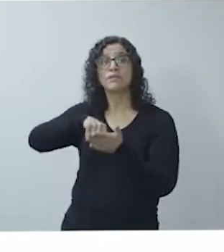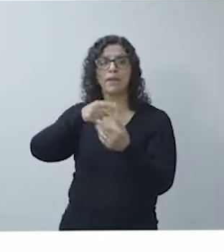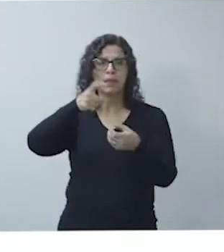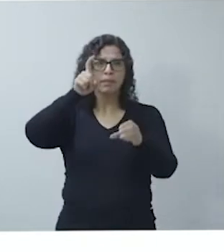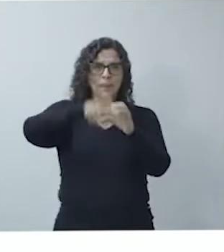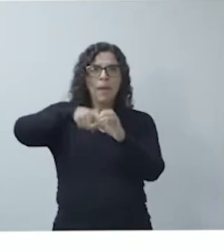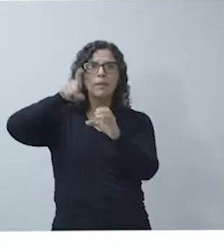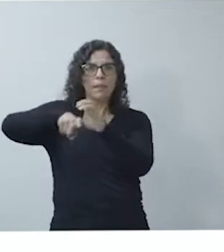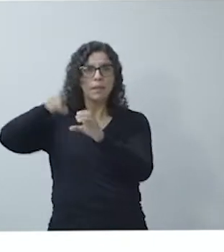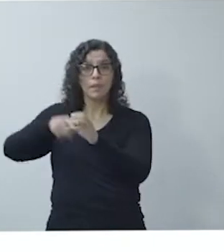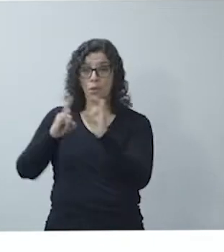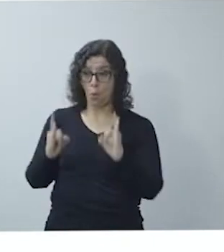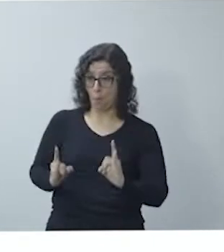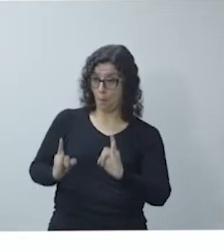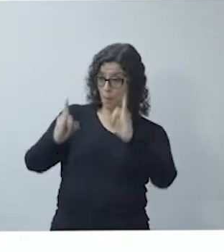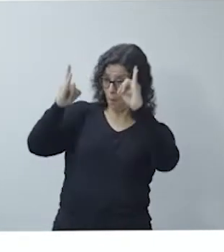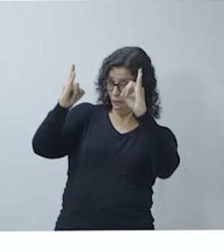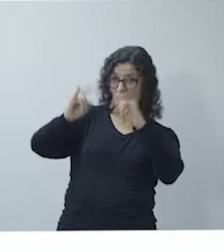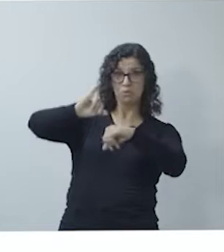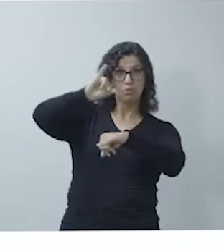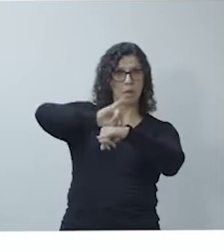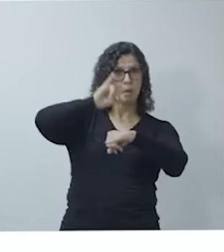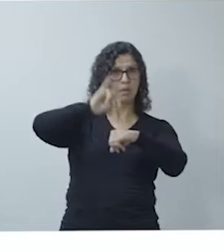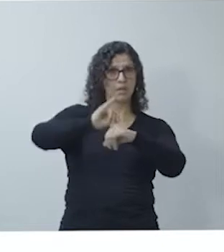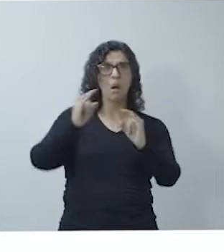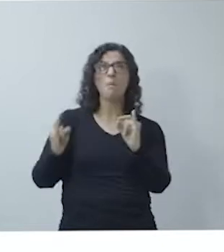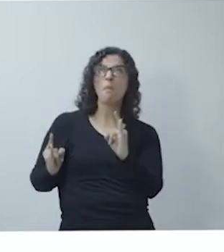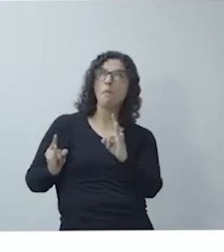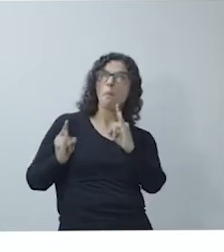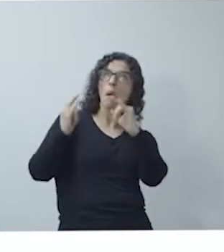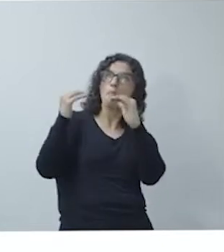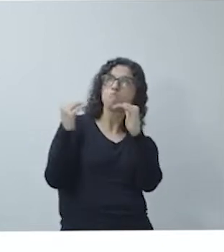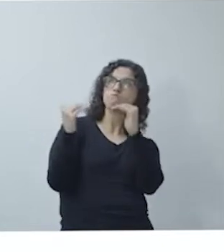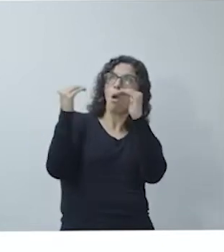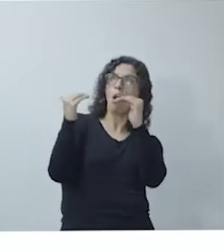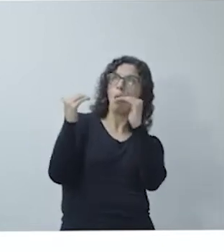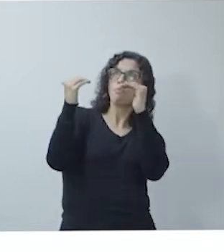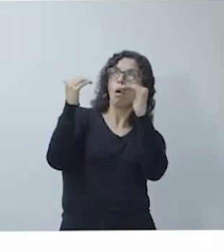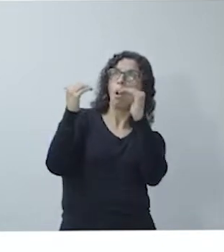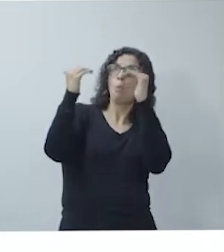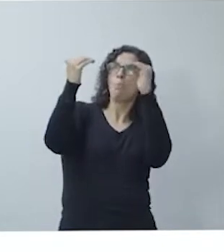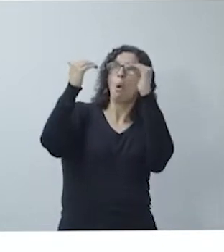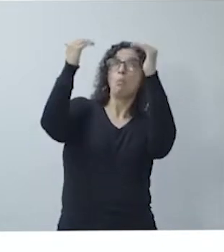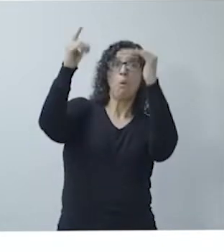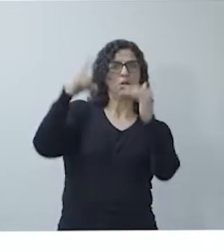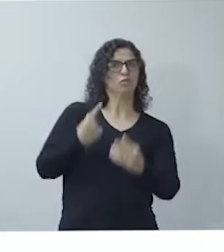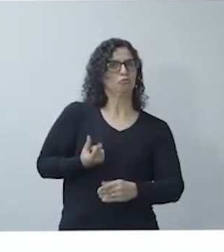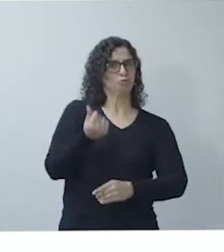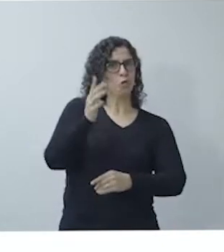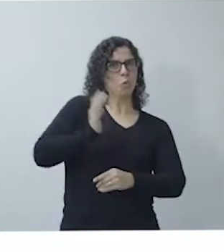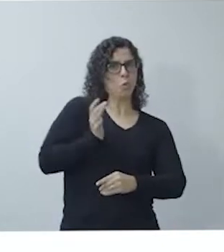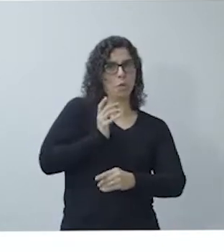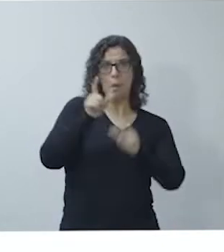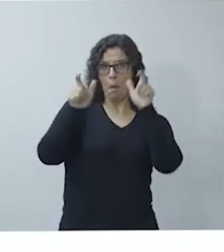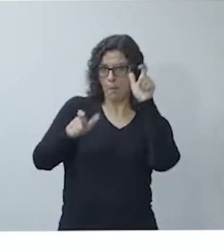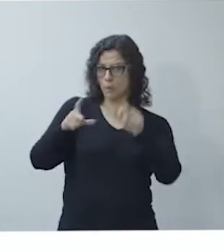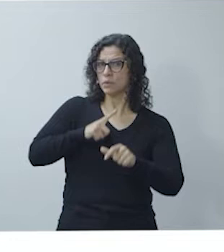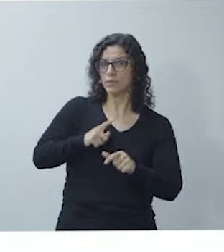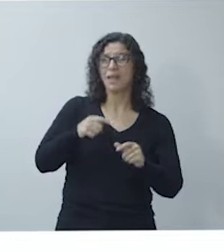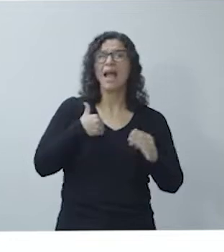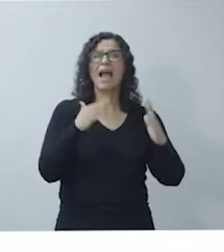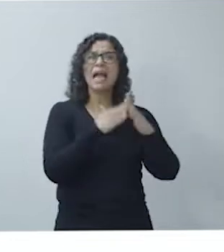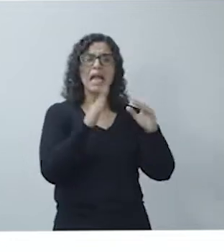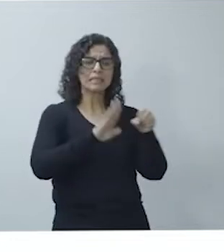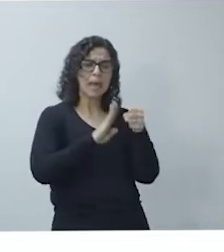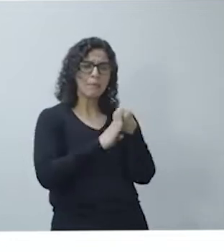centro, elevavam aos ares alguns andares e a fortuna dos proprietários. Nos subúrbios,